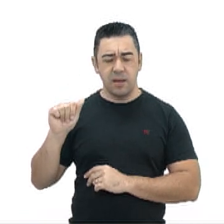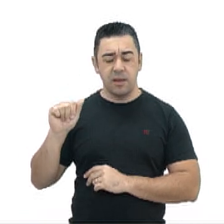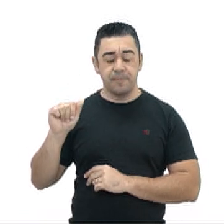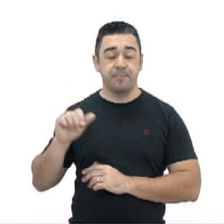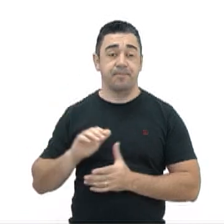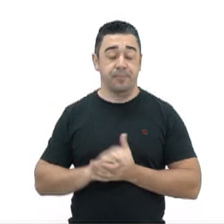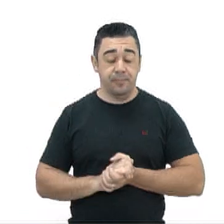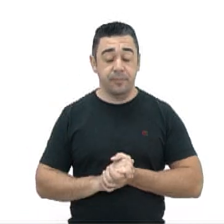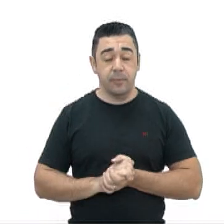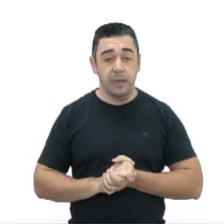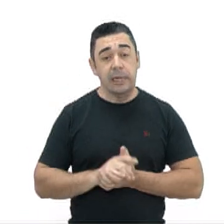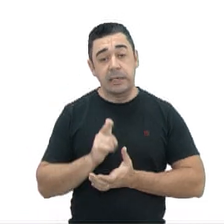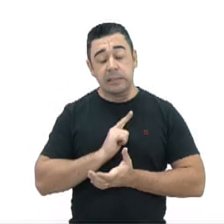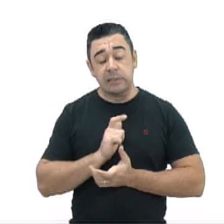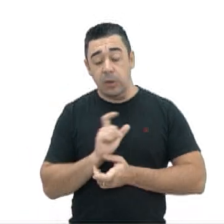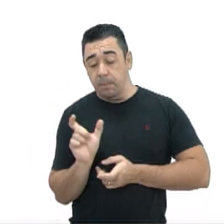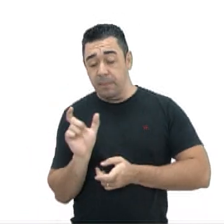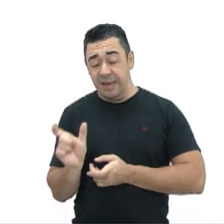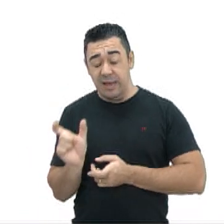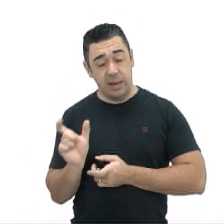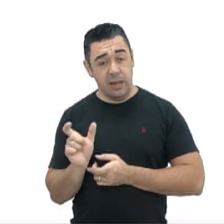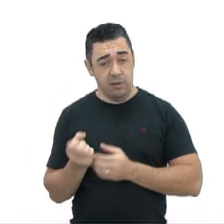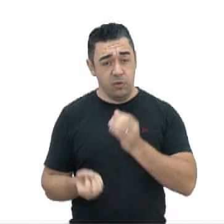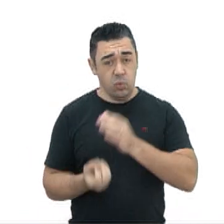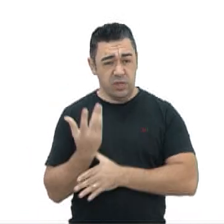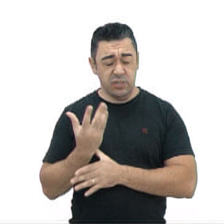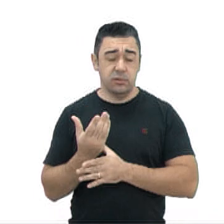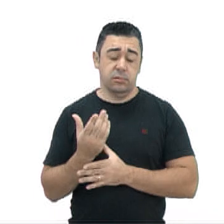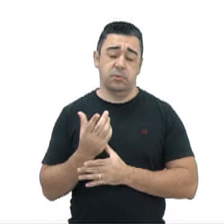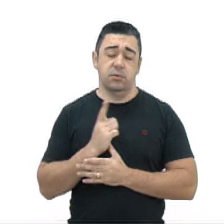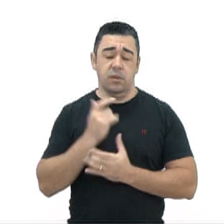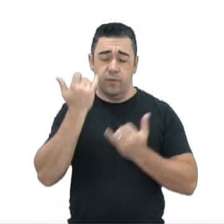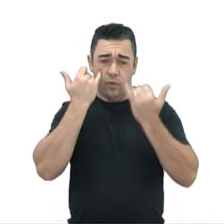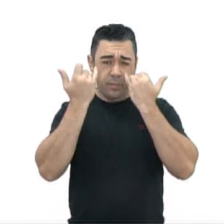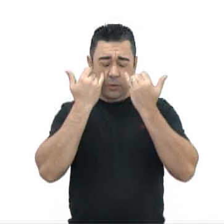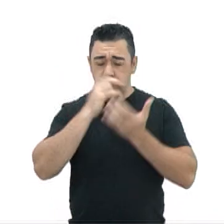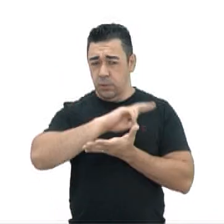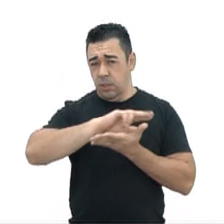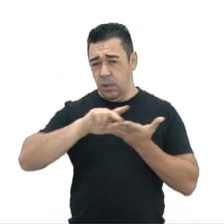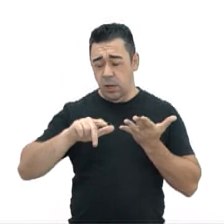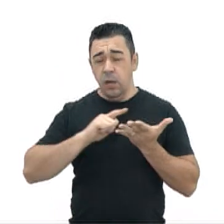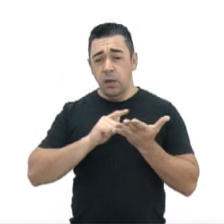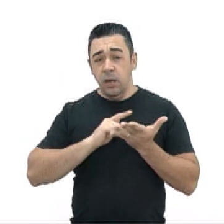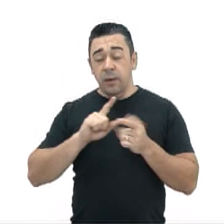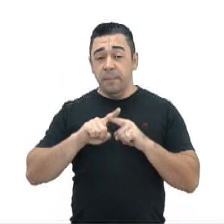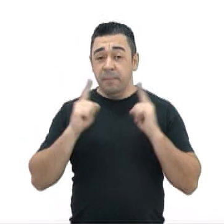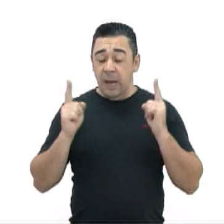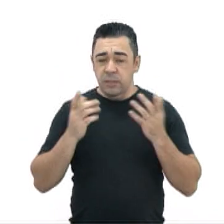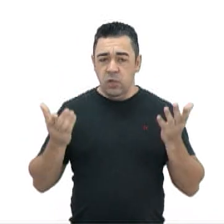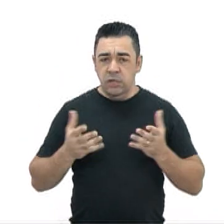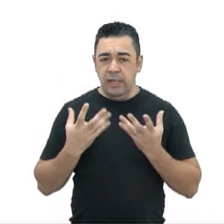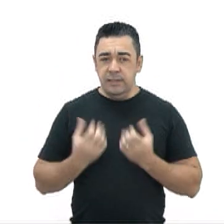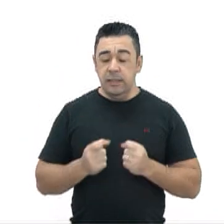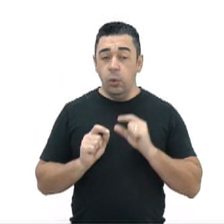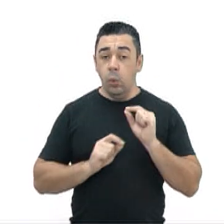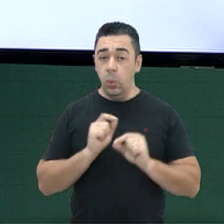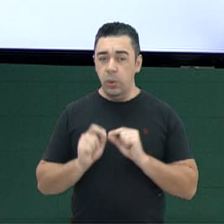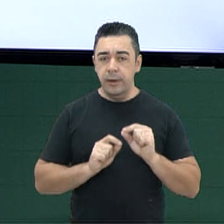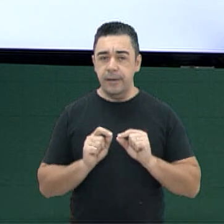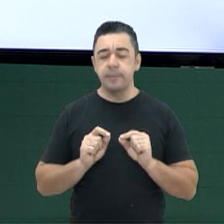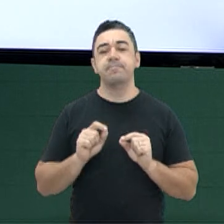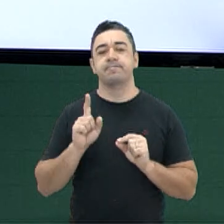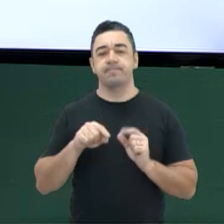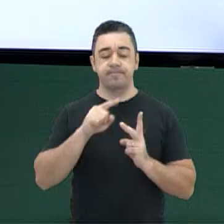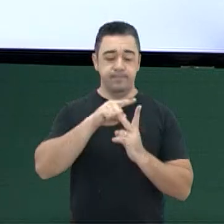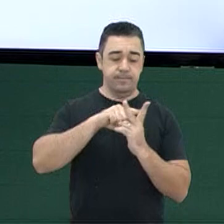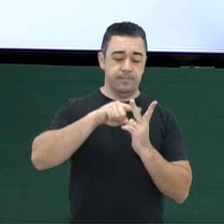nós encontramos por aí sobre a origem do termo raiz quadrada, certo? São várias informações. A mais aceita hoje em dia é que a raiz